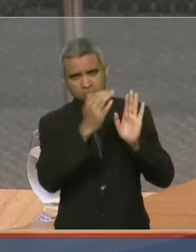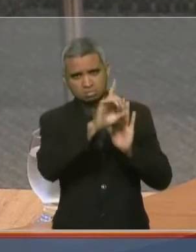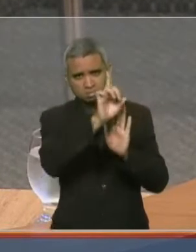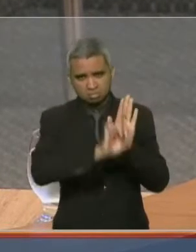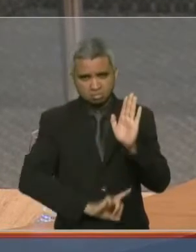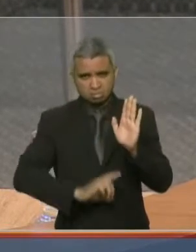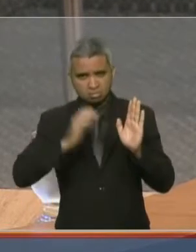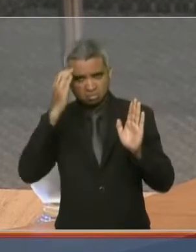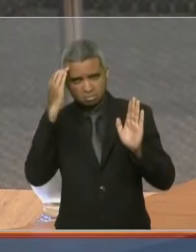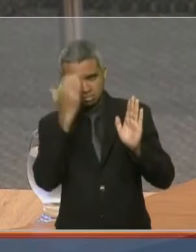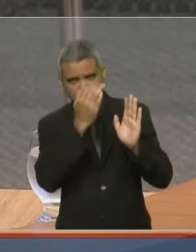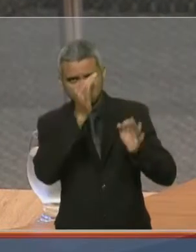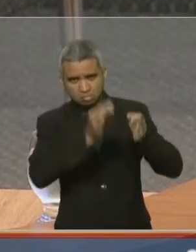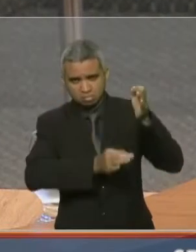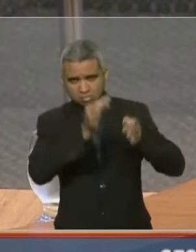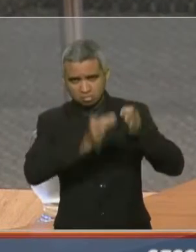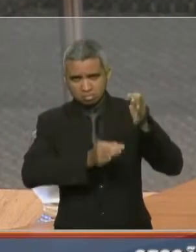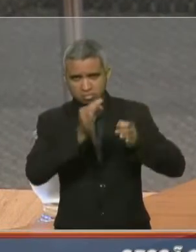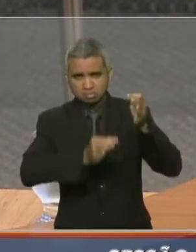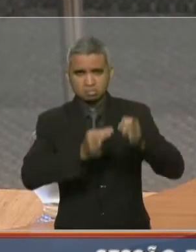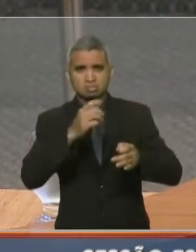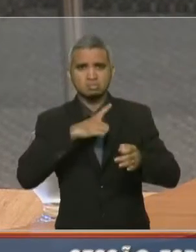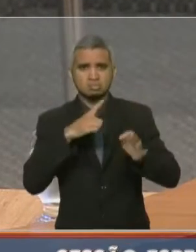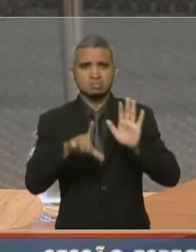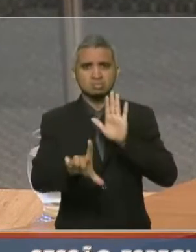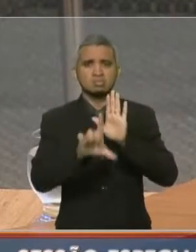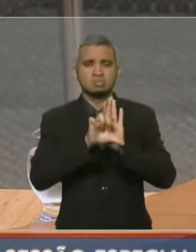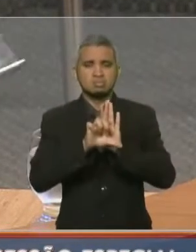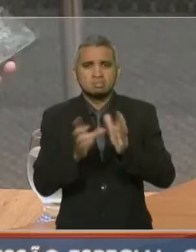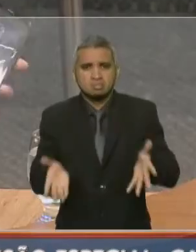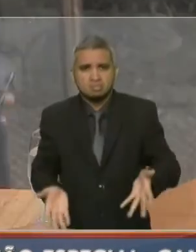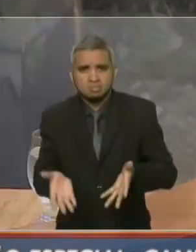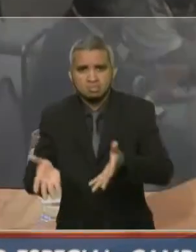políticas públicas para o bem-estar do nosso povo. Obrigado.